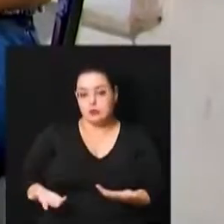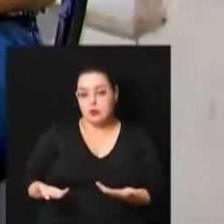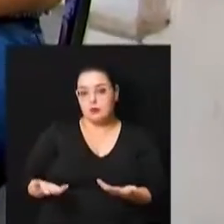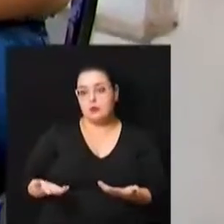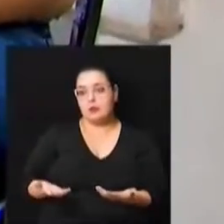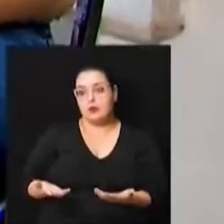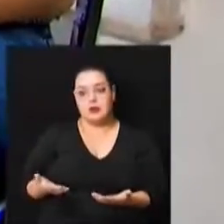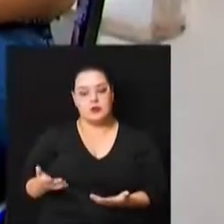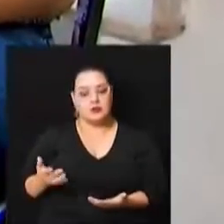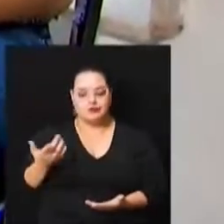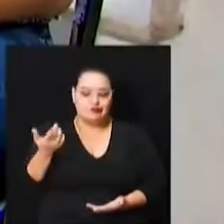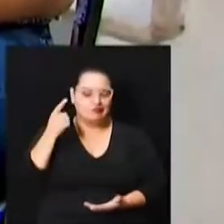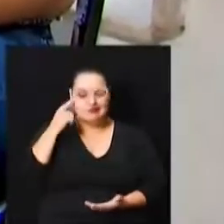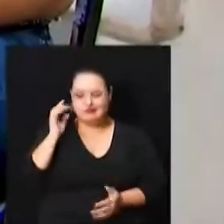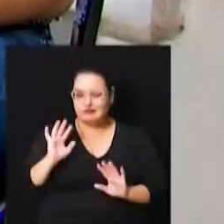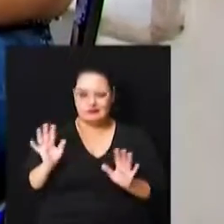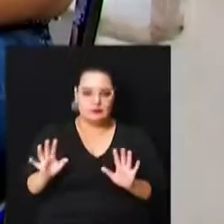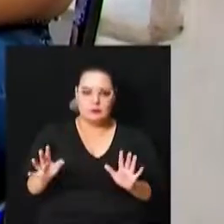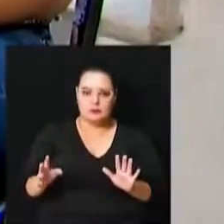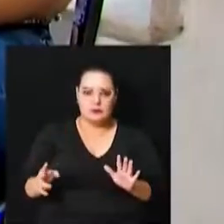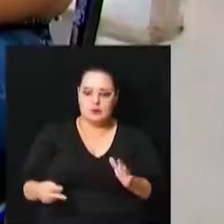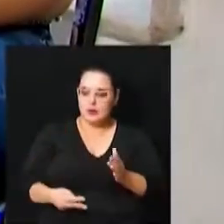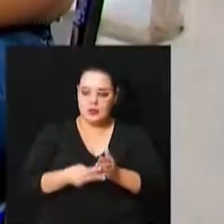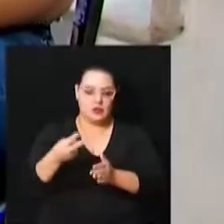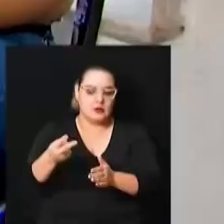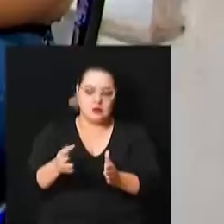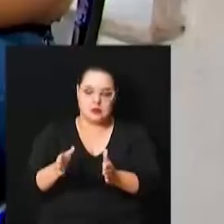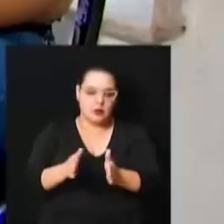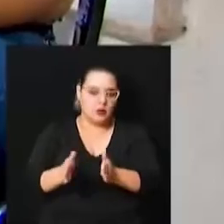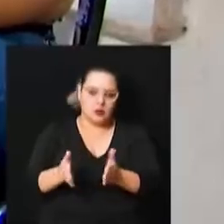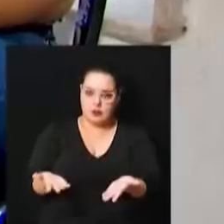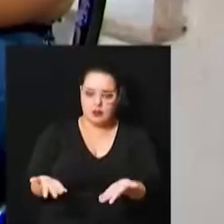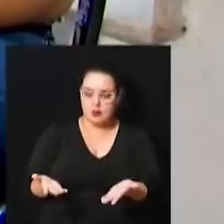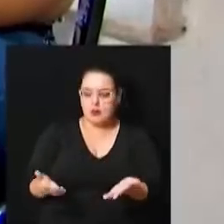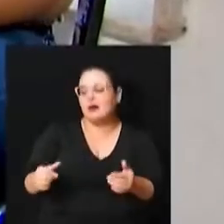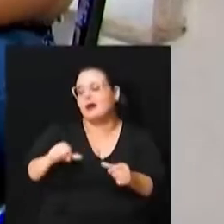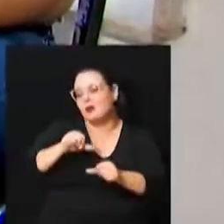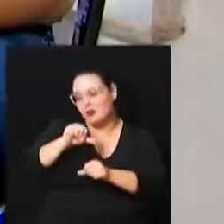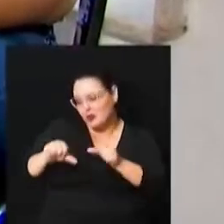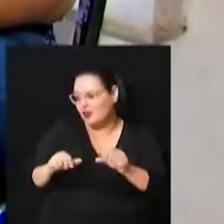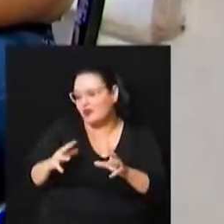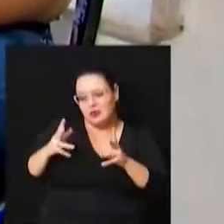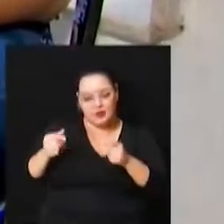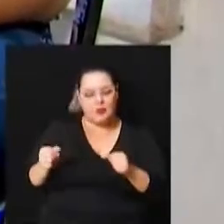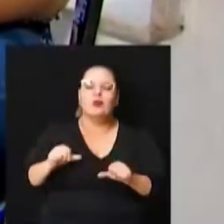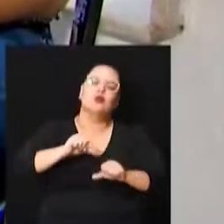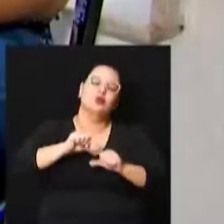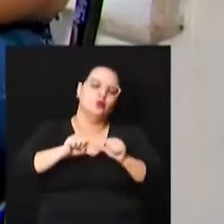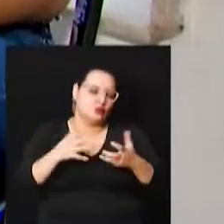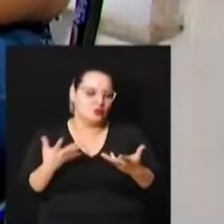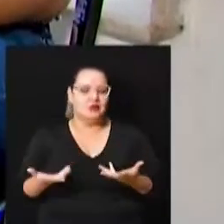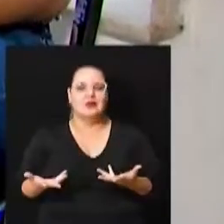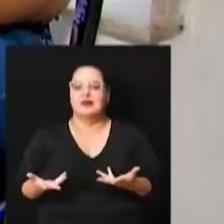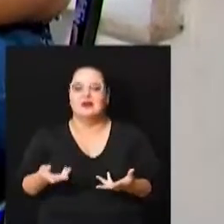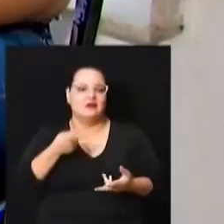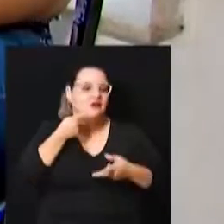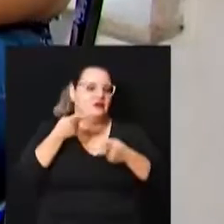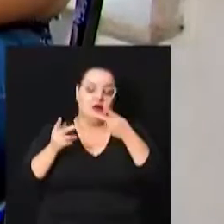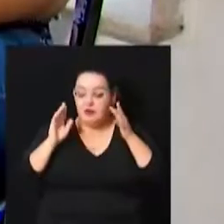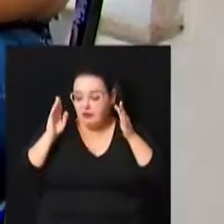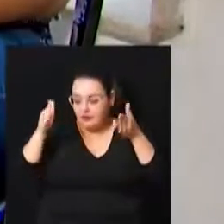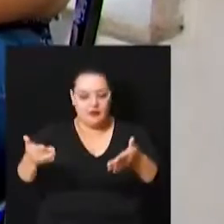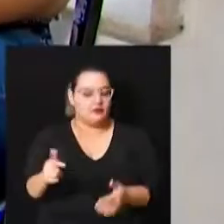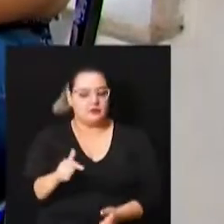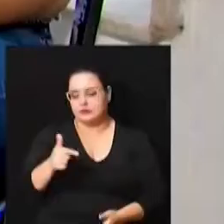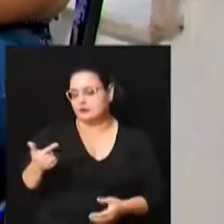já estava sem cabeça, não cheguei a passar nem para a segunda fase. Muda completamente. Muda totalmente. Não adianta falar foca